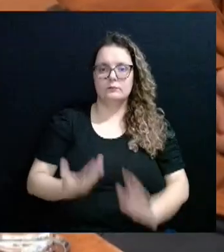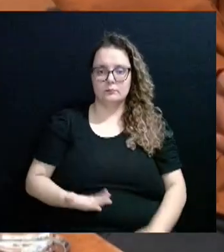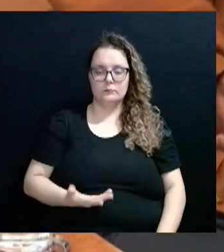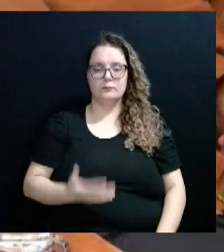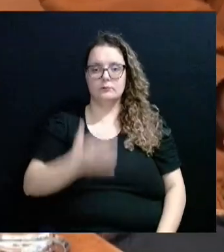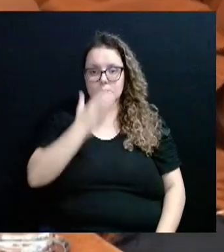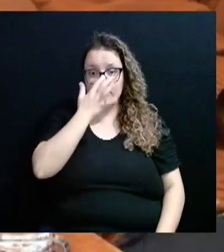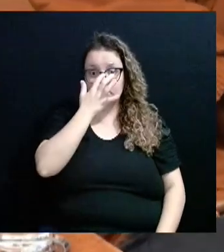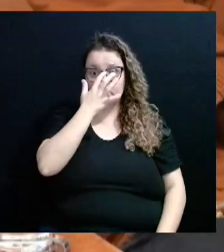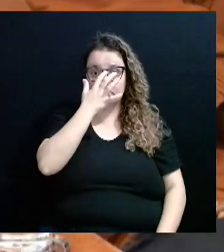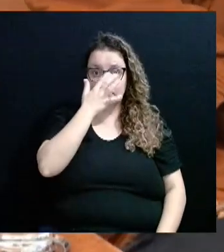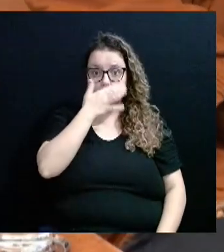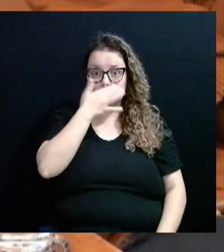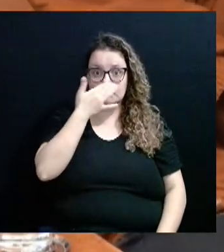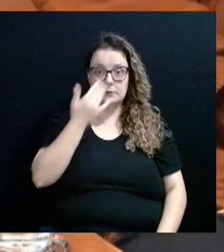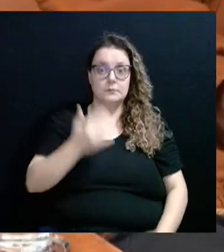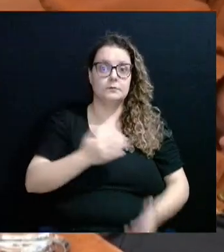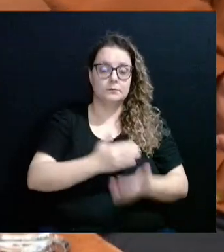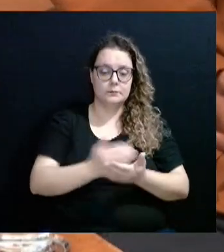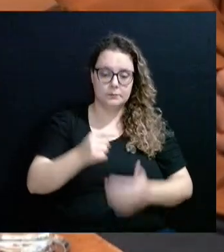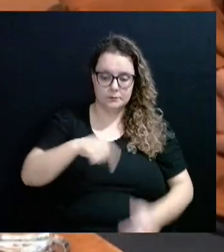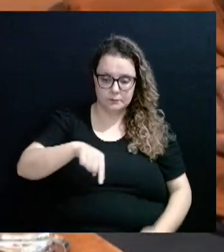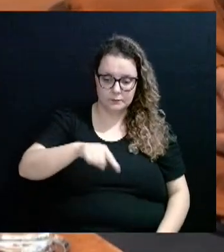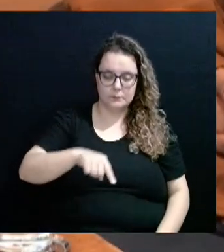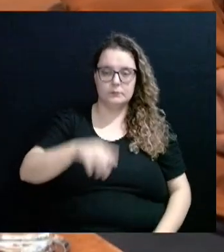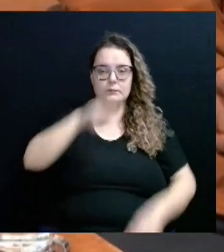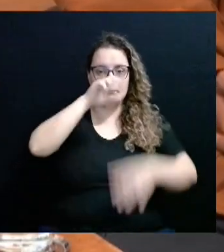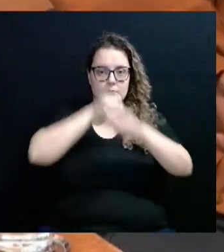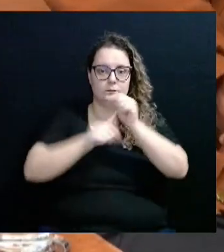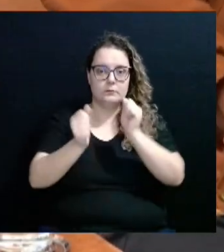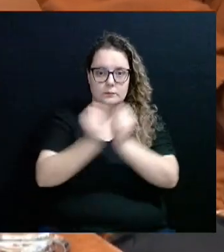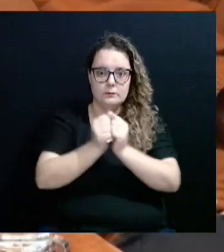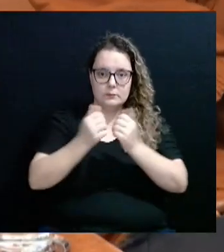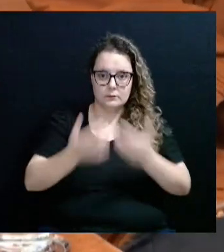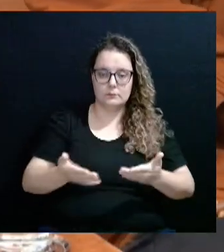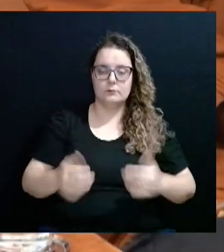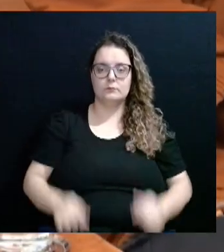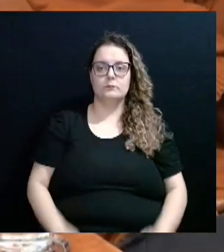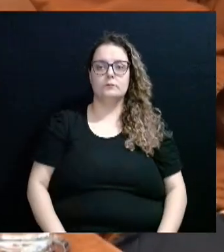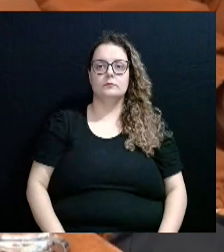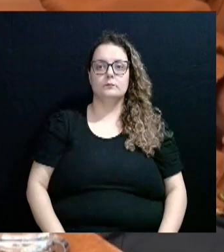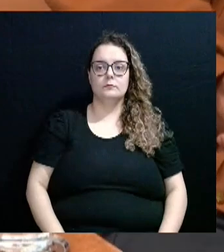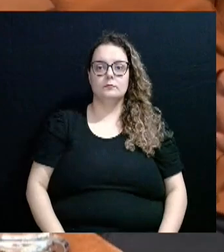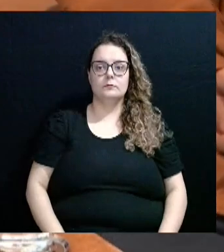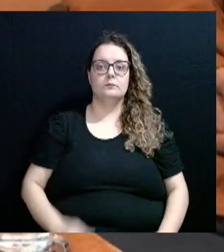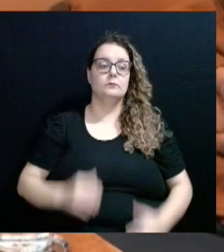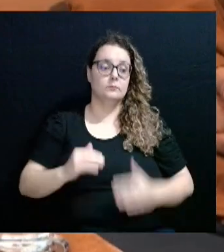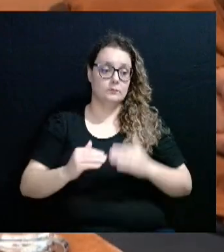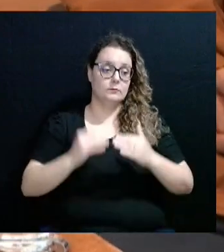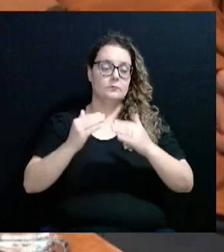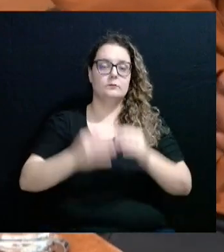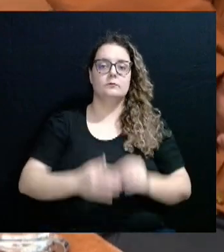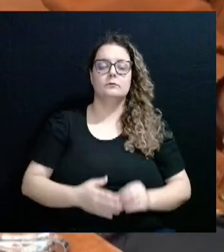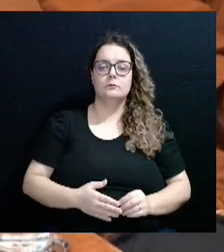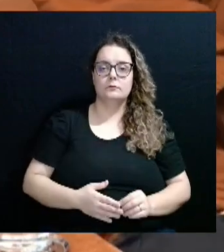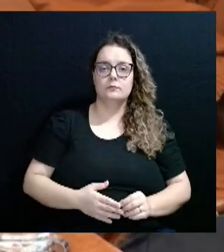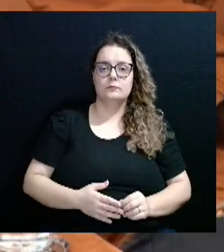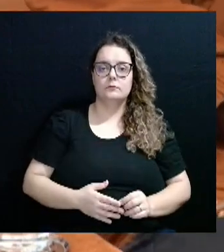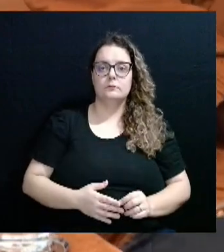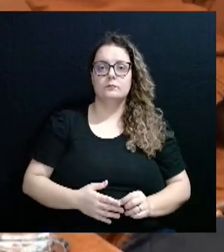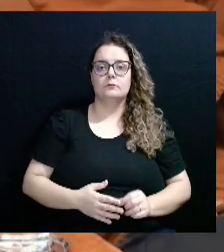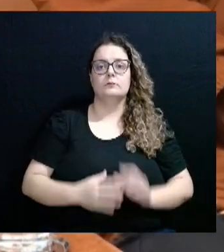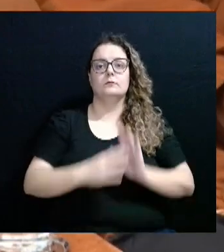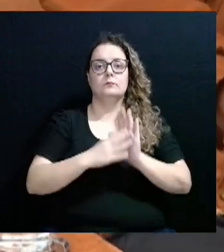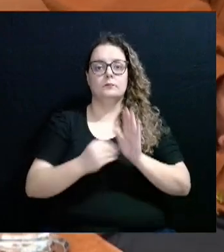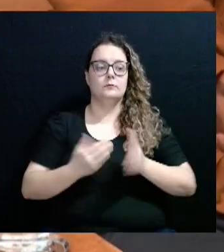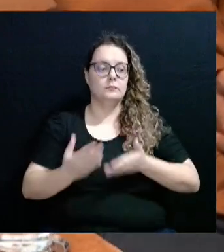partir deles, aprendendo com eles, que a gente desenvolveu um modelo para a gente lidar com isso